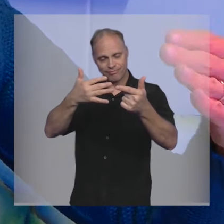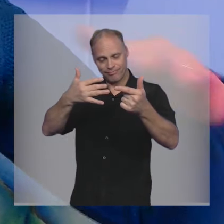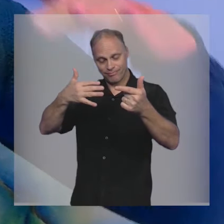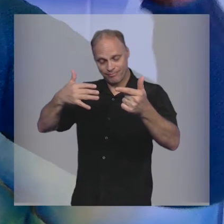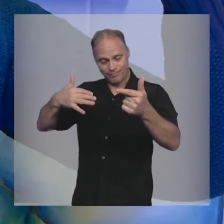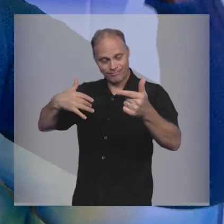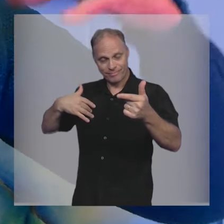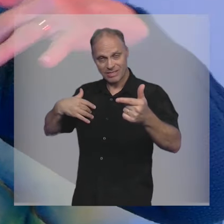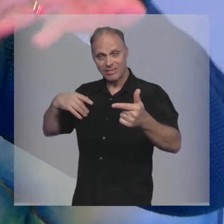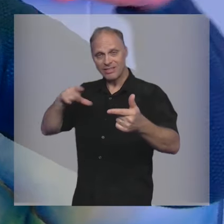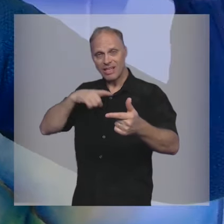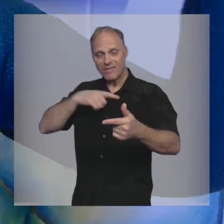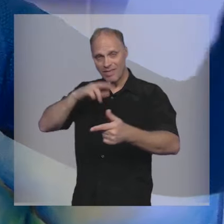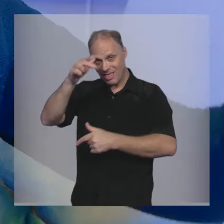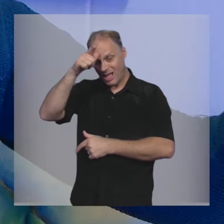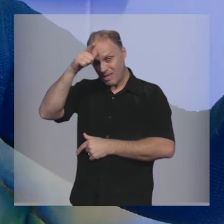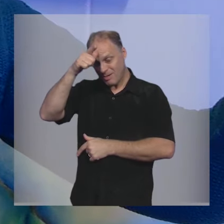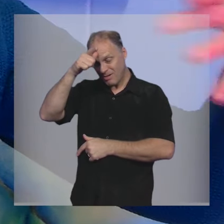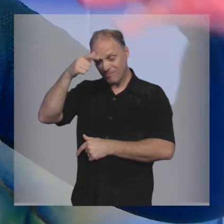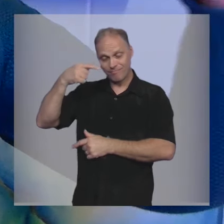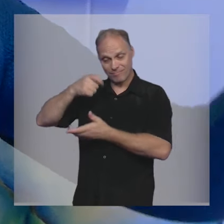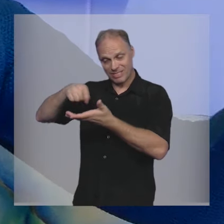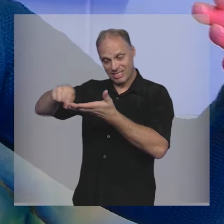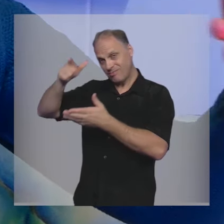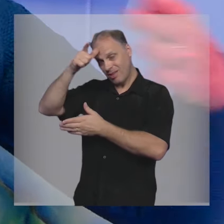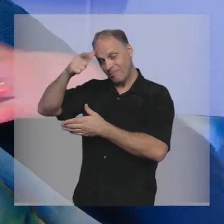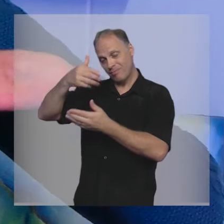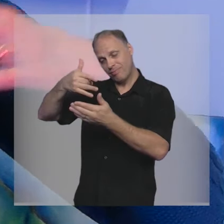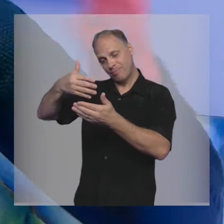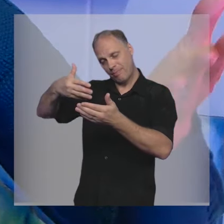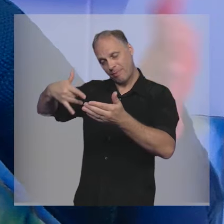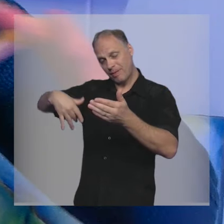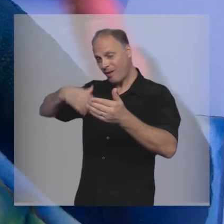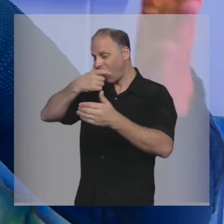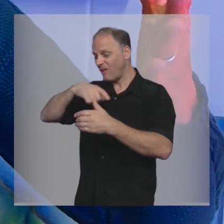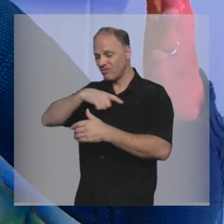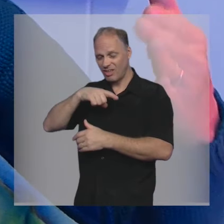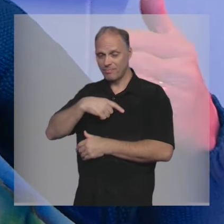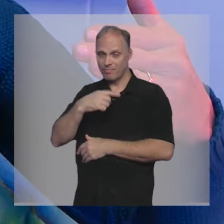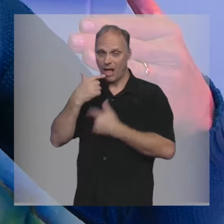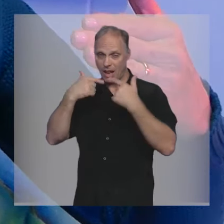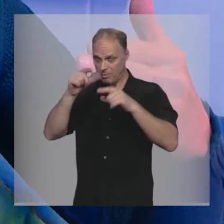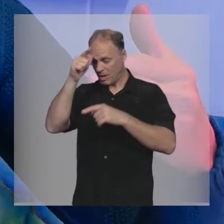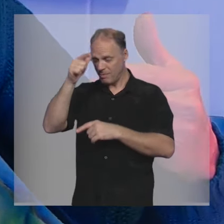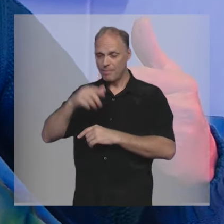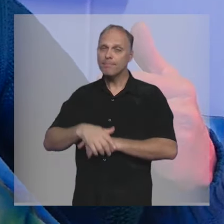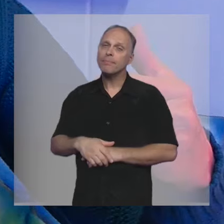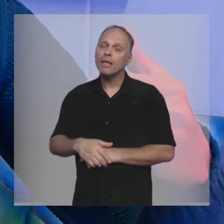permitiram. Quando vem o Deutsche Post, que o jornal, acho que é isso que se diz, não sei,